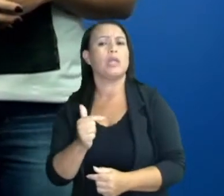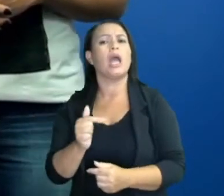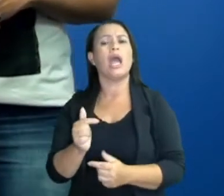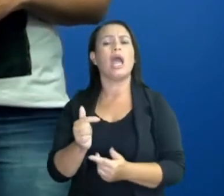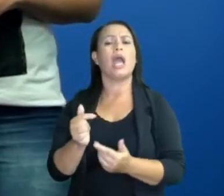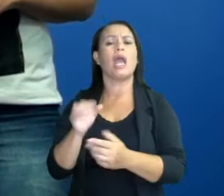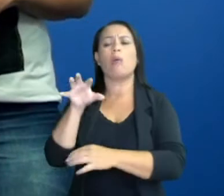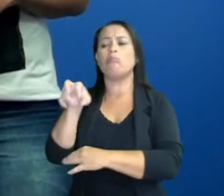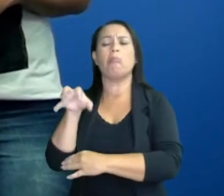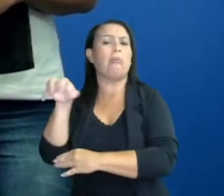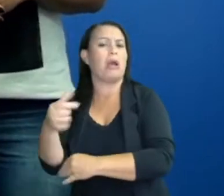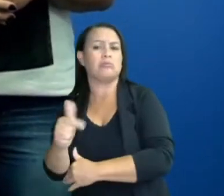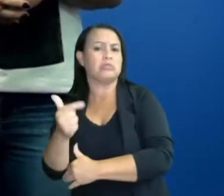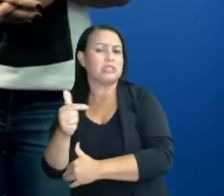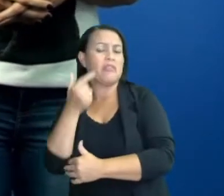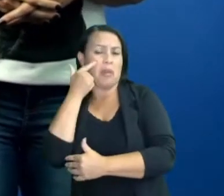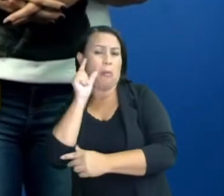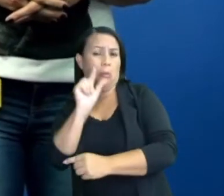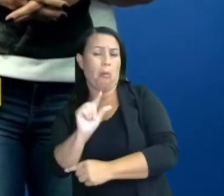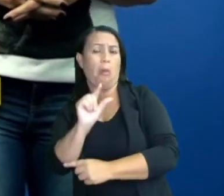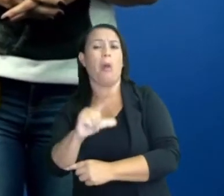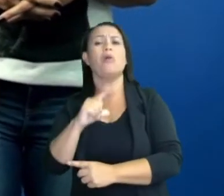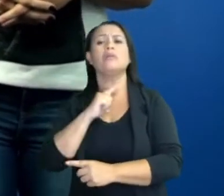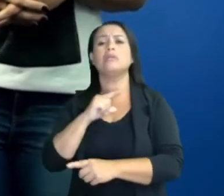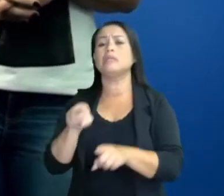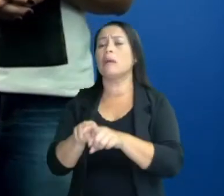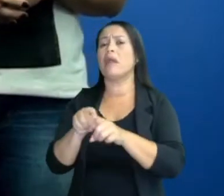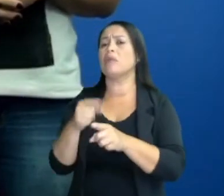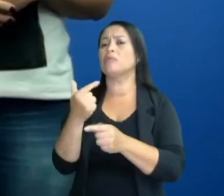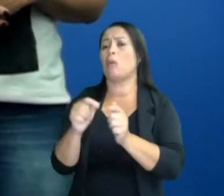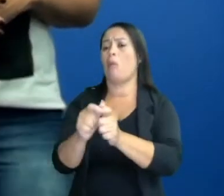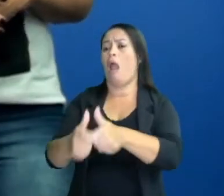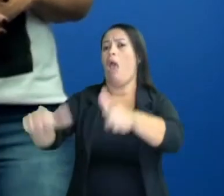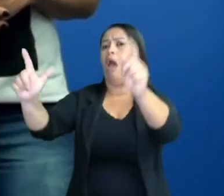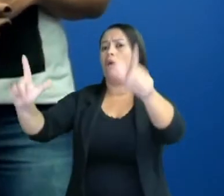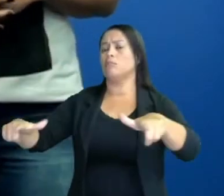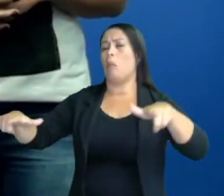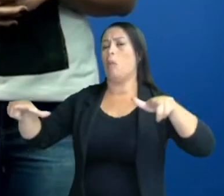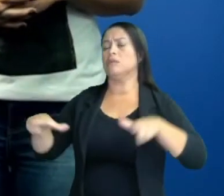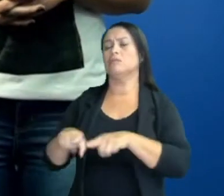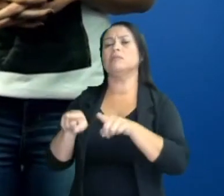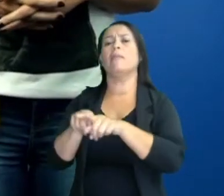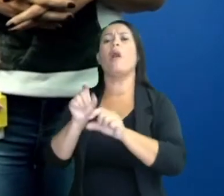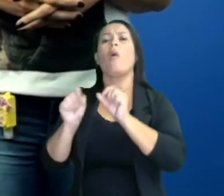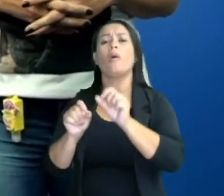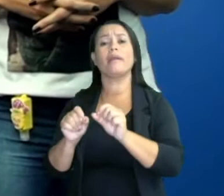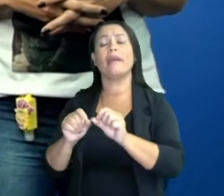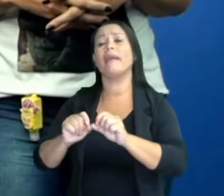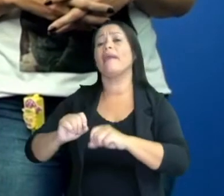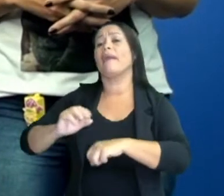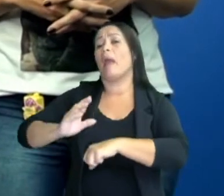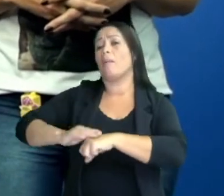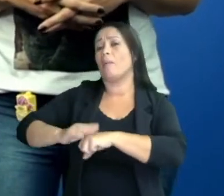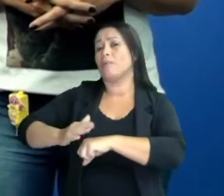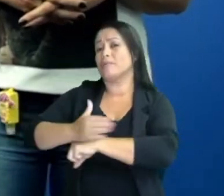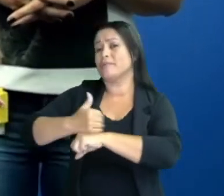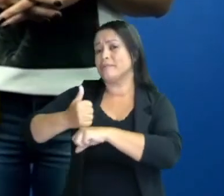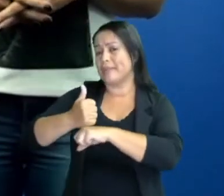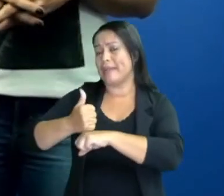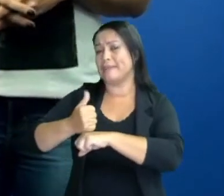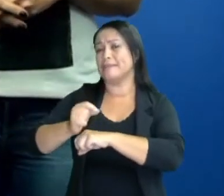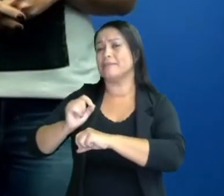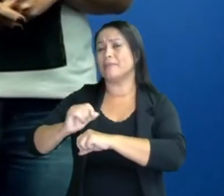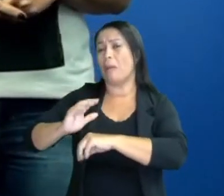trabalhando na produção Não há uma grande exploração de terras EA produtividade é baixa